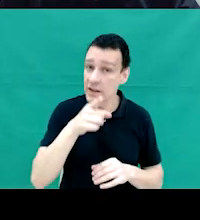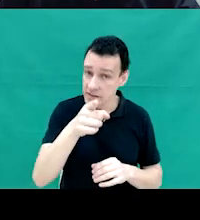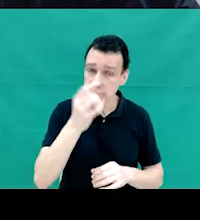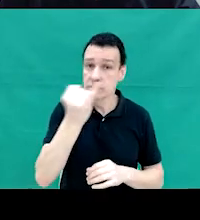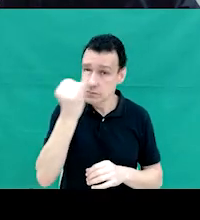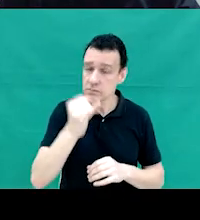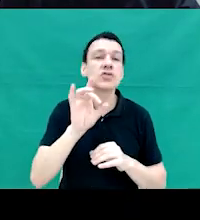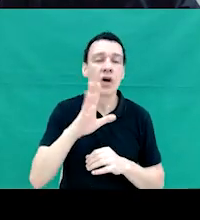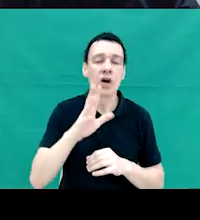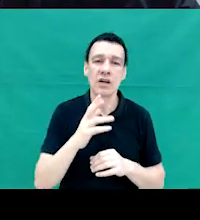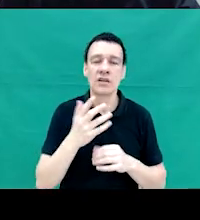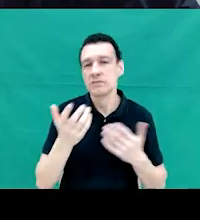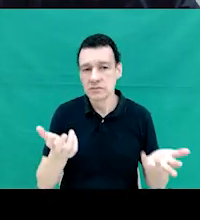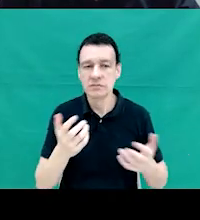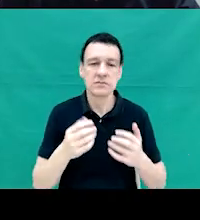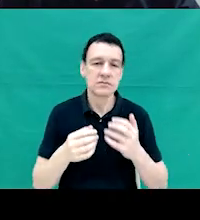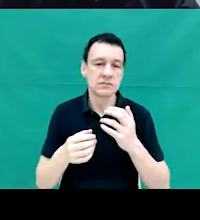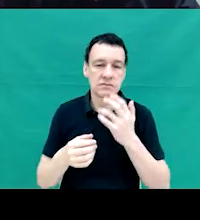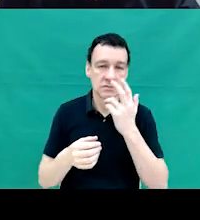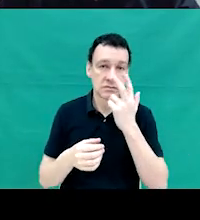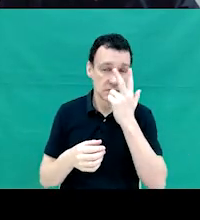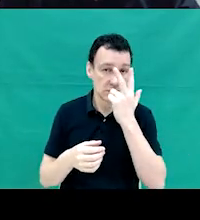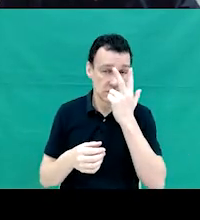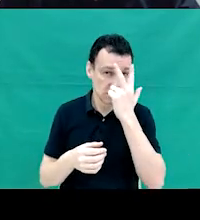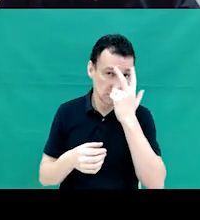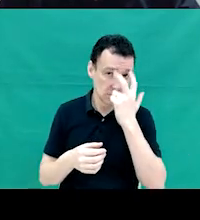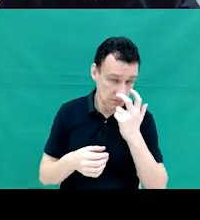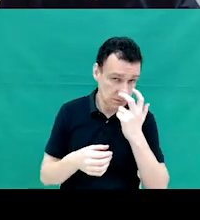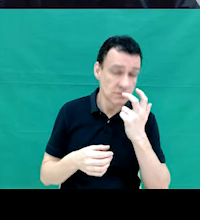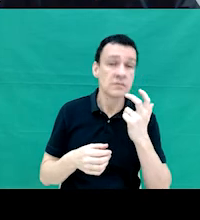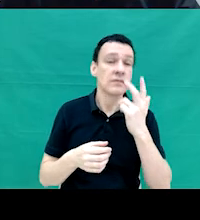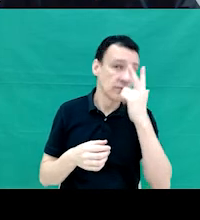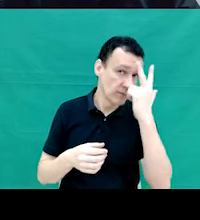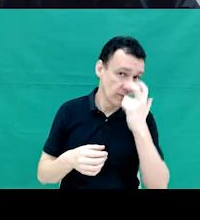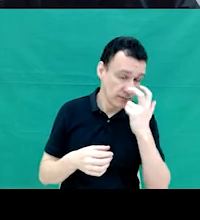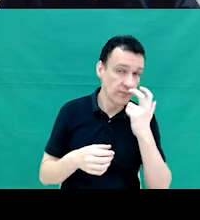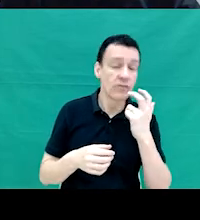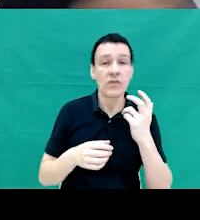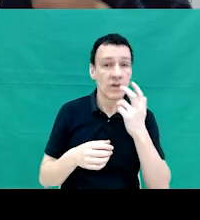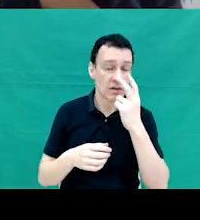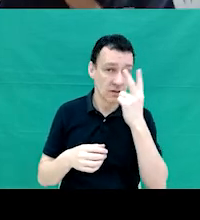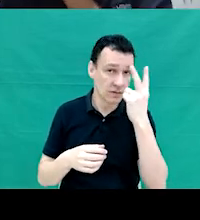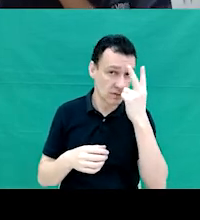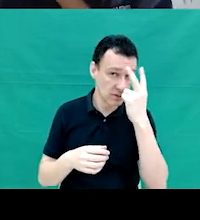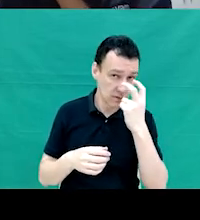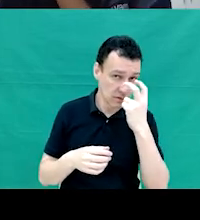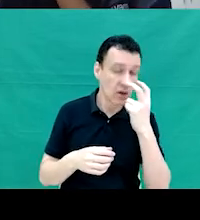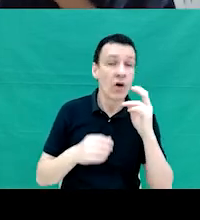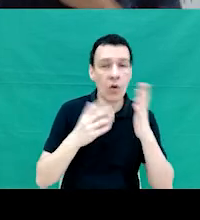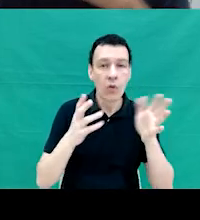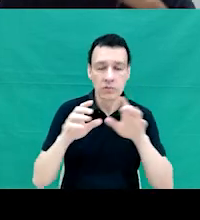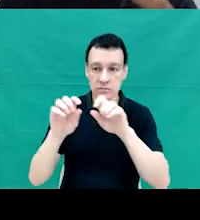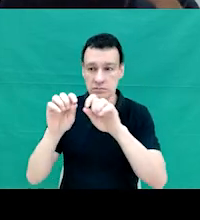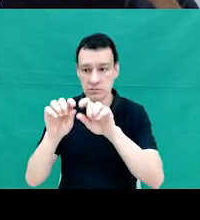destaque visual, mas também deixando essa mensagem em texto, ela será capturada por tecnologias assistivas,